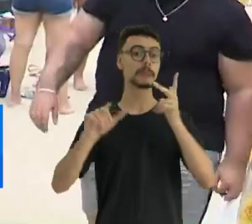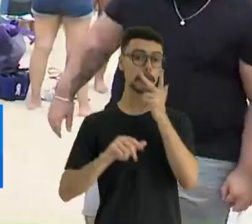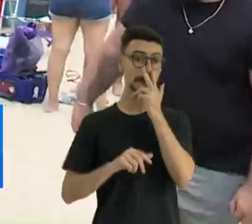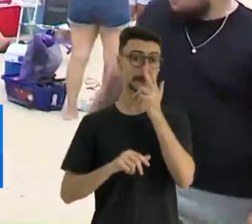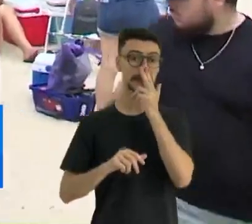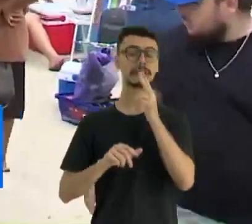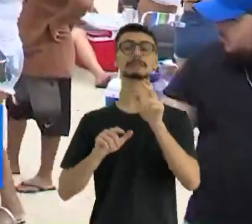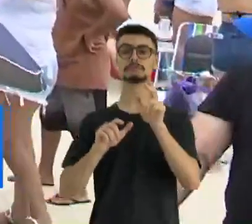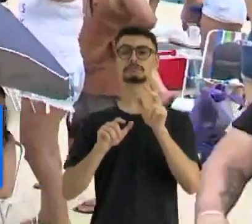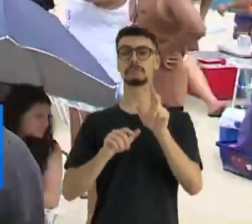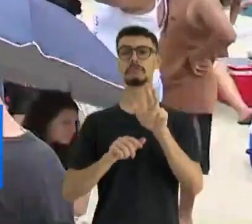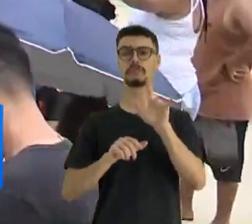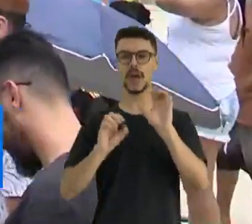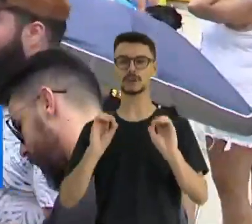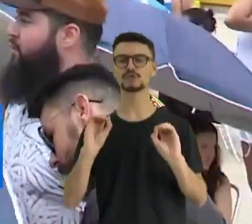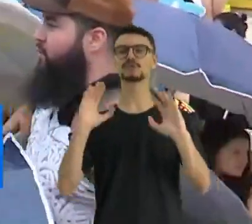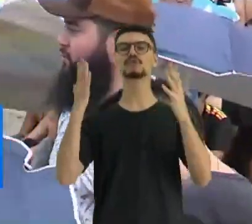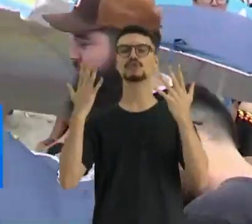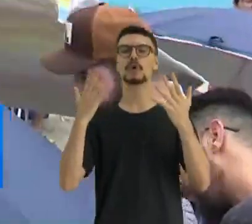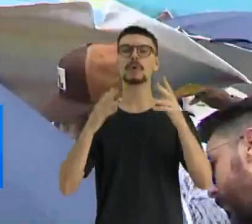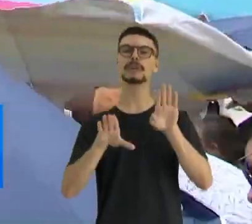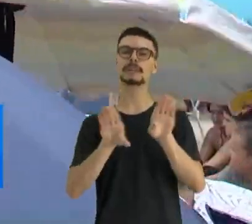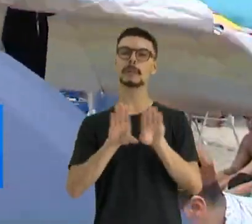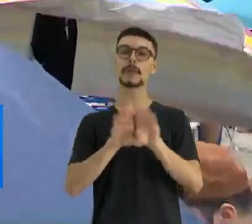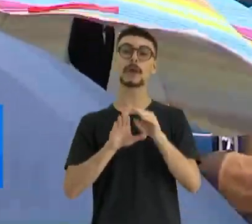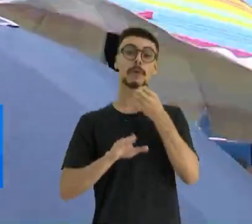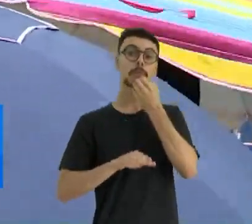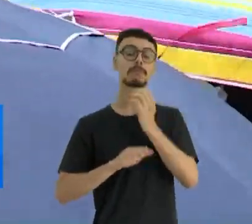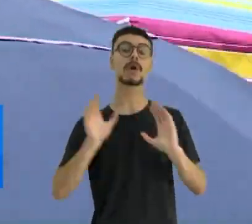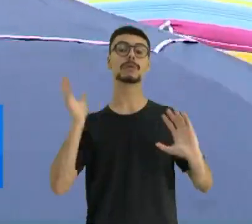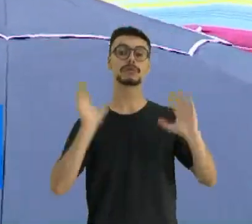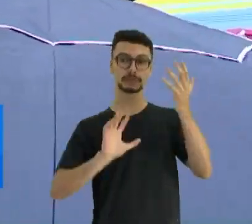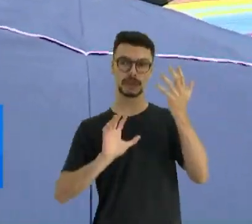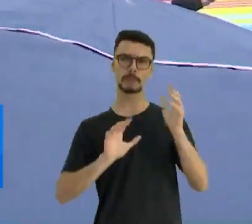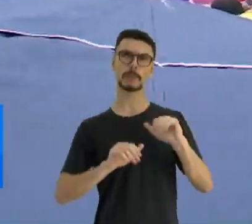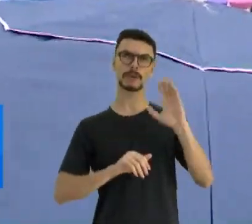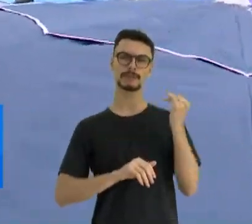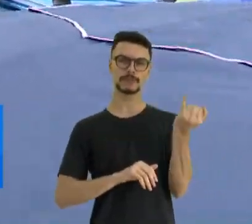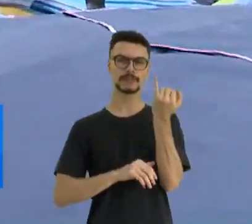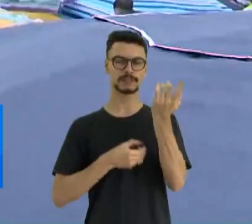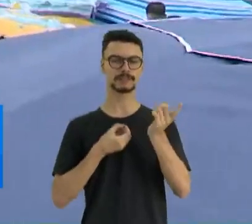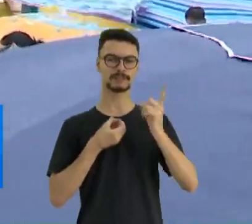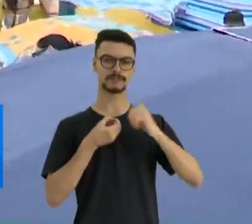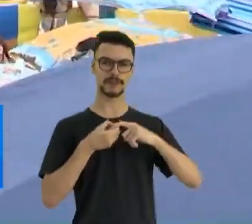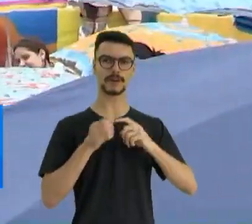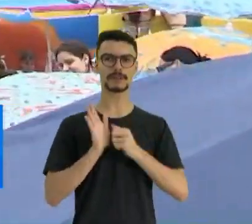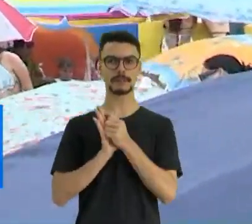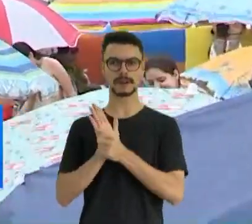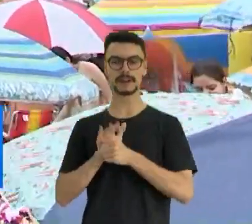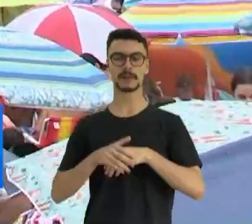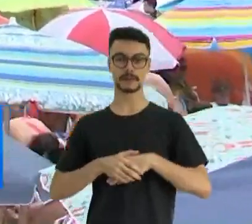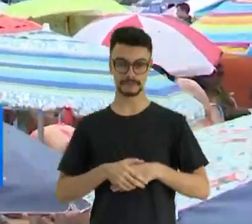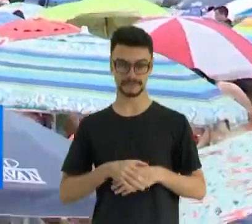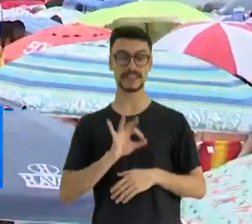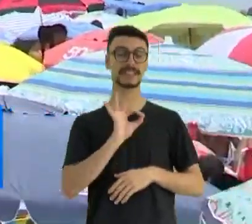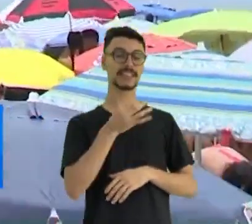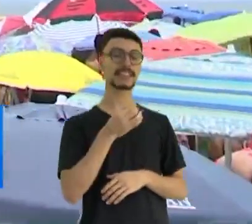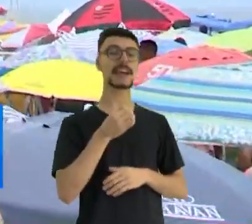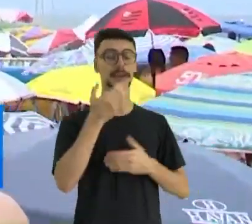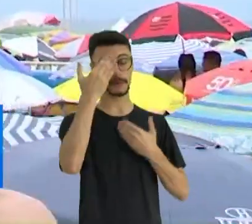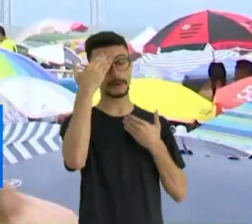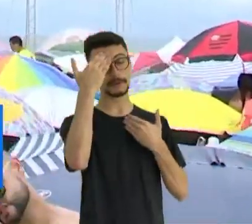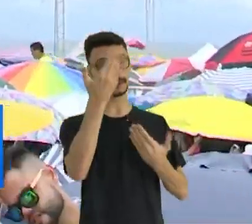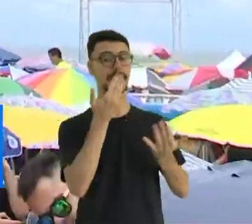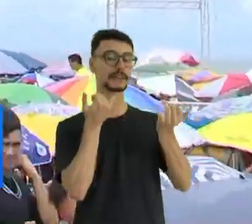grande show e de tempo bom, que é o mais importante. Eu volto com você. Tá certo, Alisson. Muito obrigada